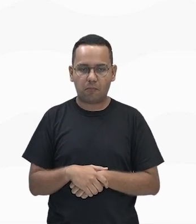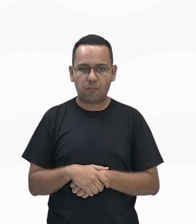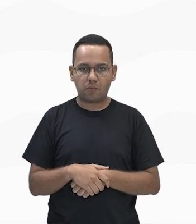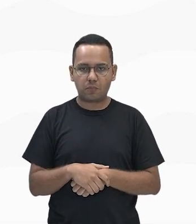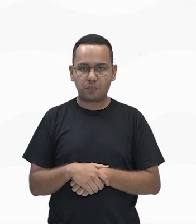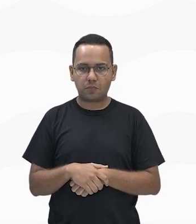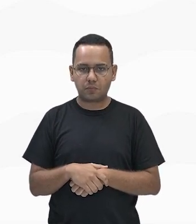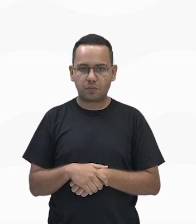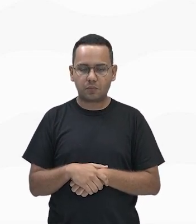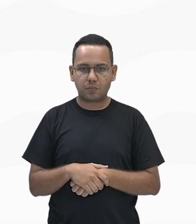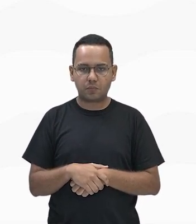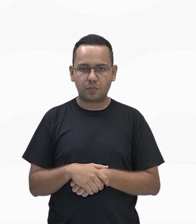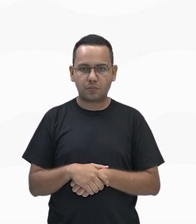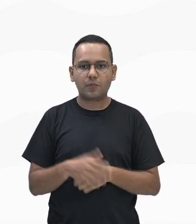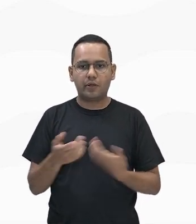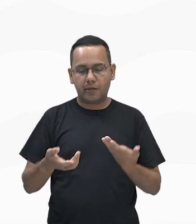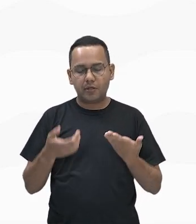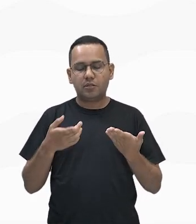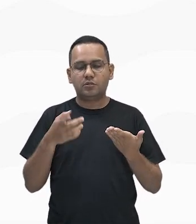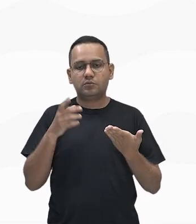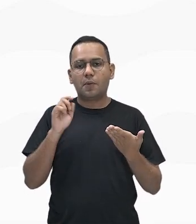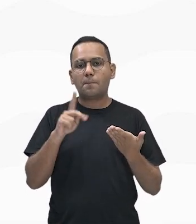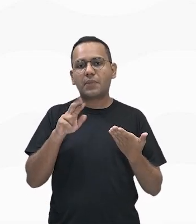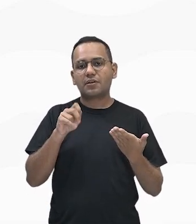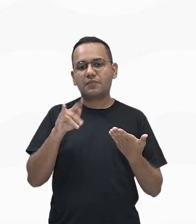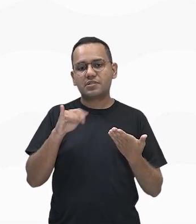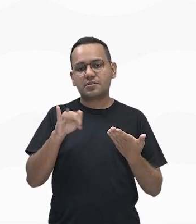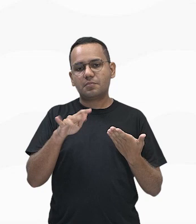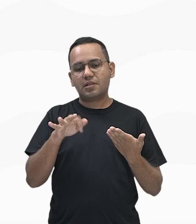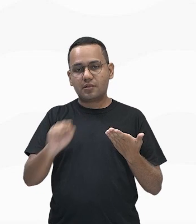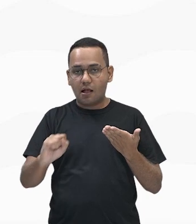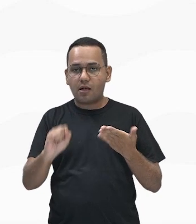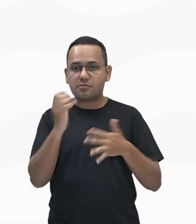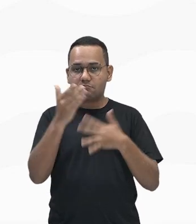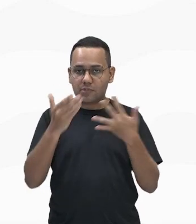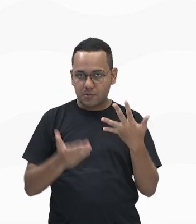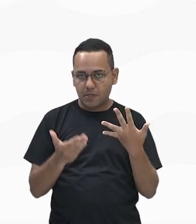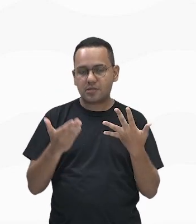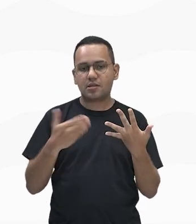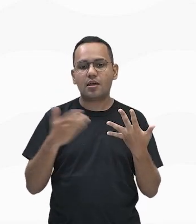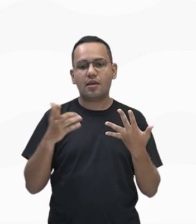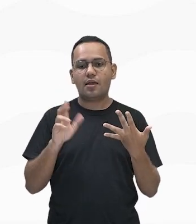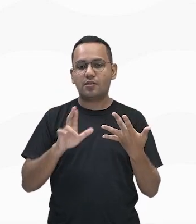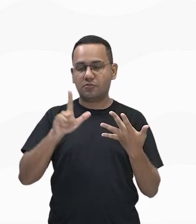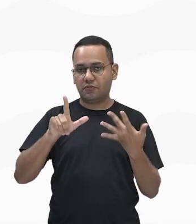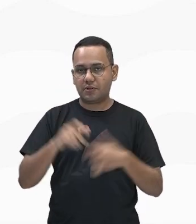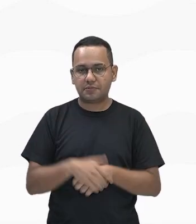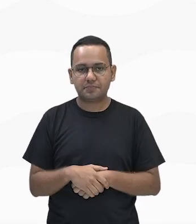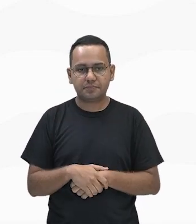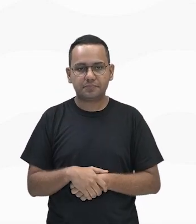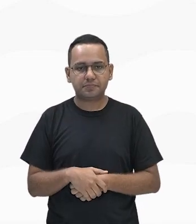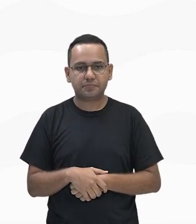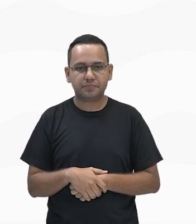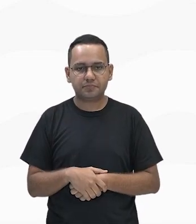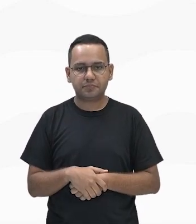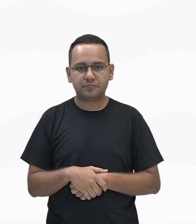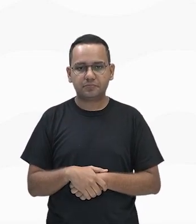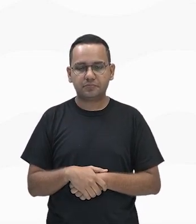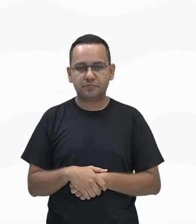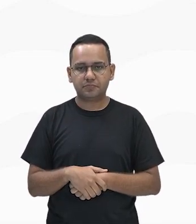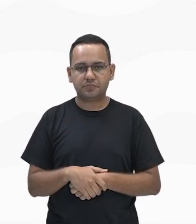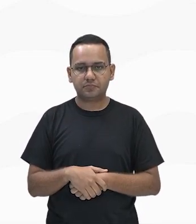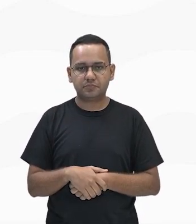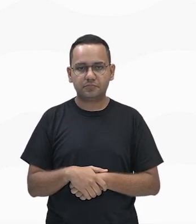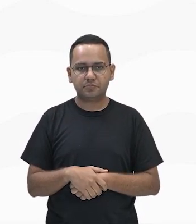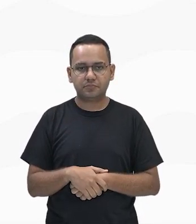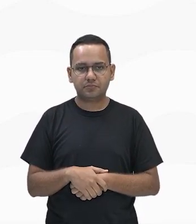o ponto principal aí, né? A diferença aí desses dois sistemas de amortização. Então vamos lá, né? Como vimos aí, a